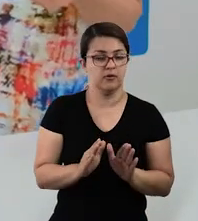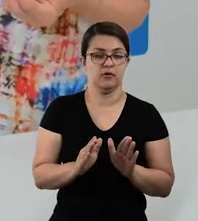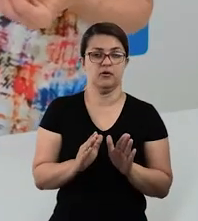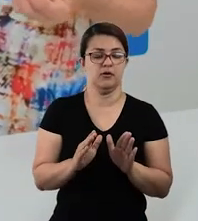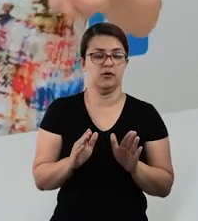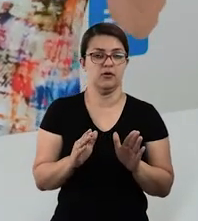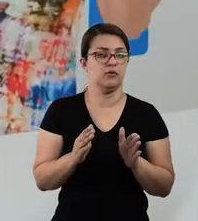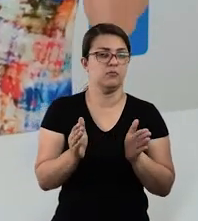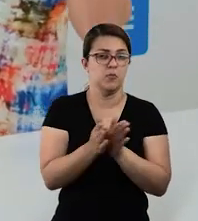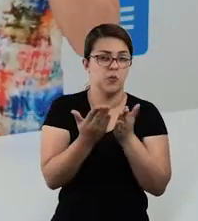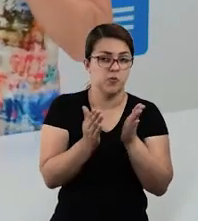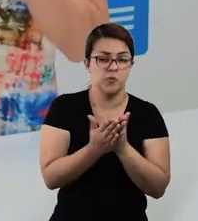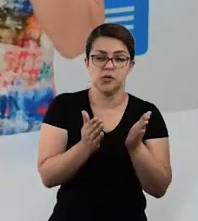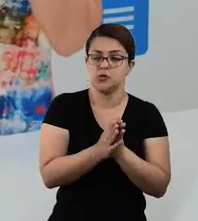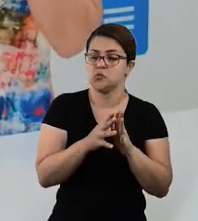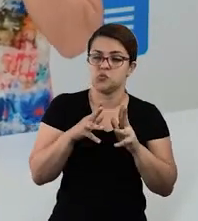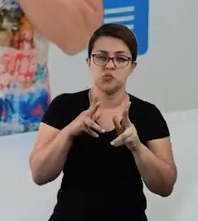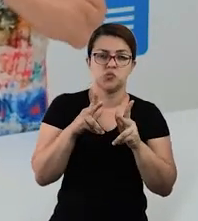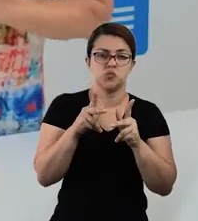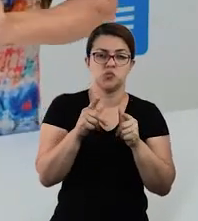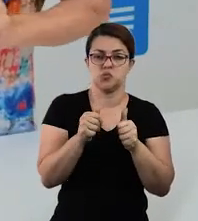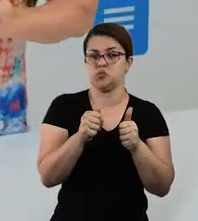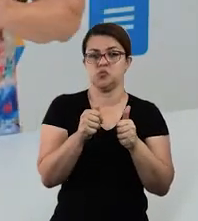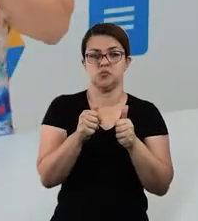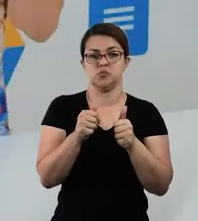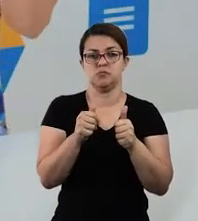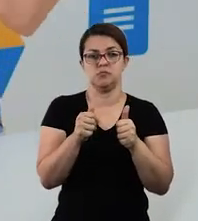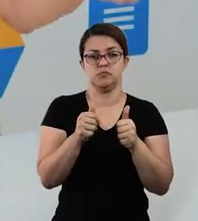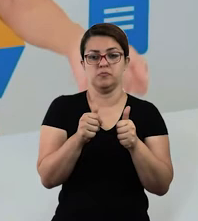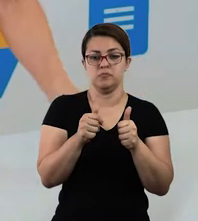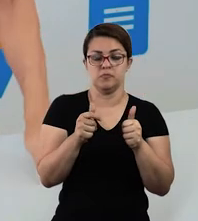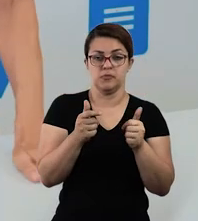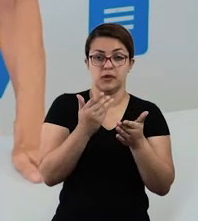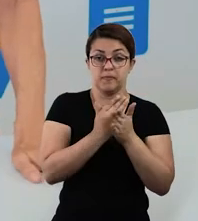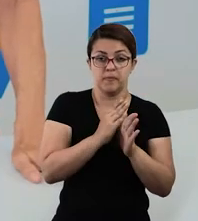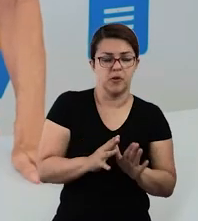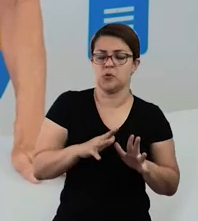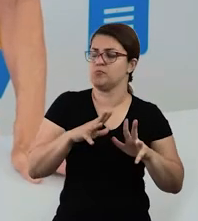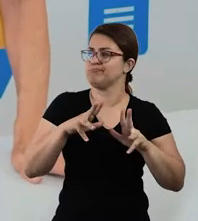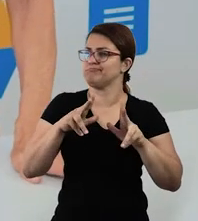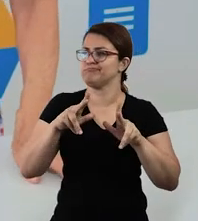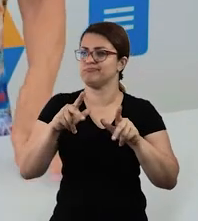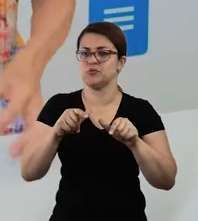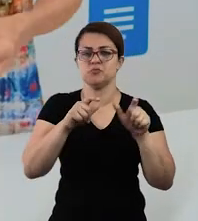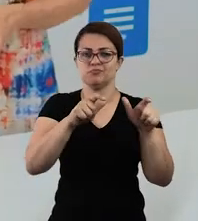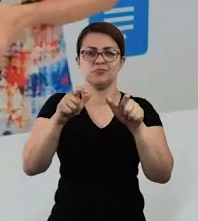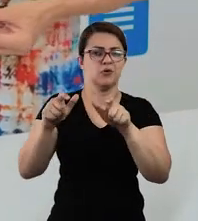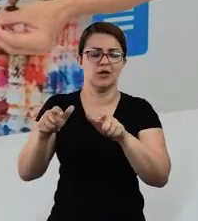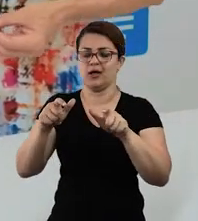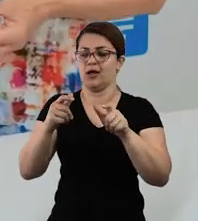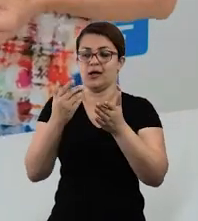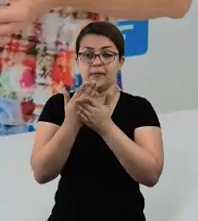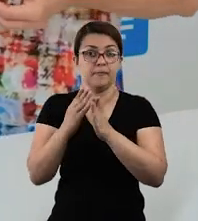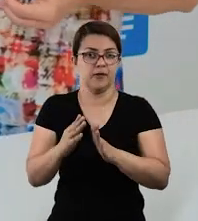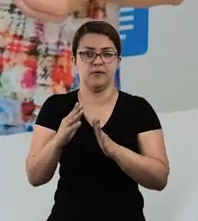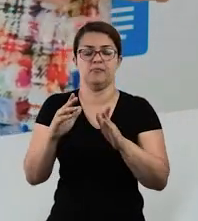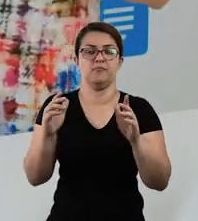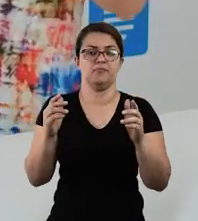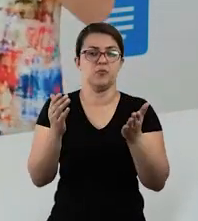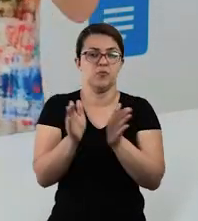com a pobreza em todas as suas formas, em todos os lugares. Você sabia que mais